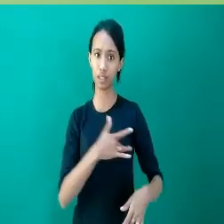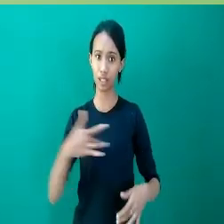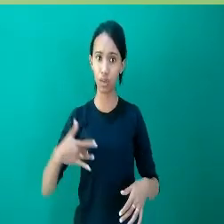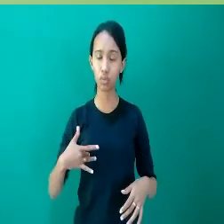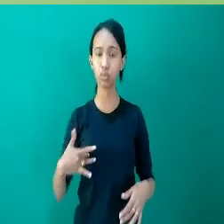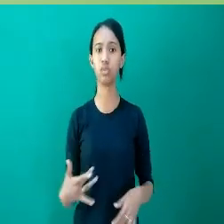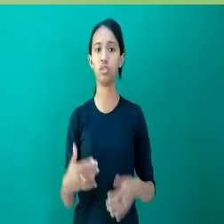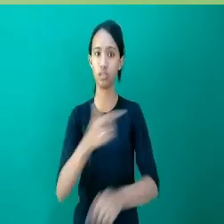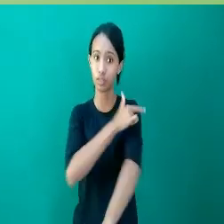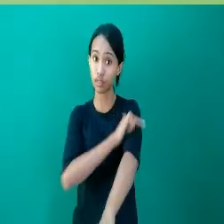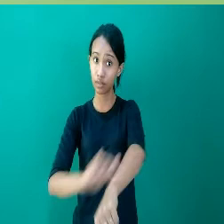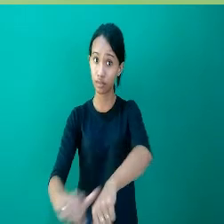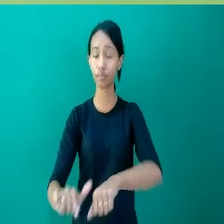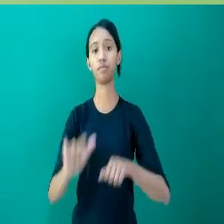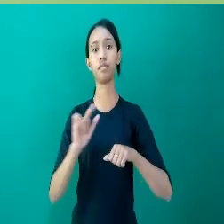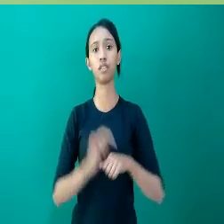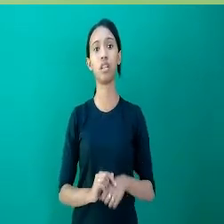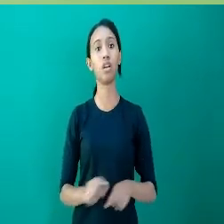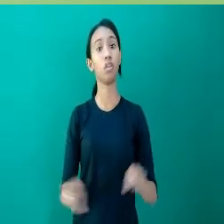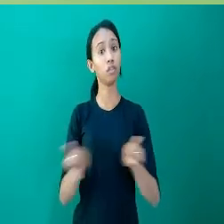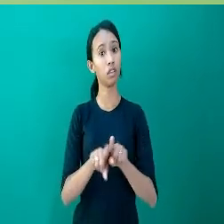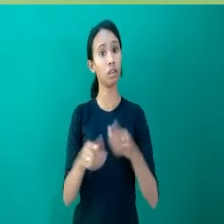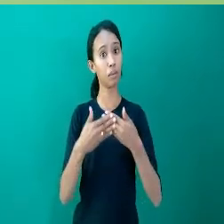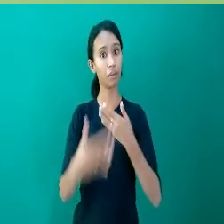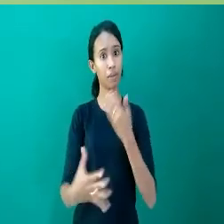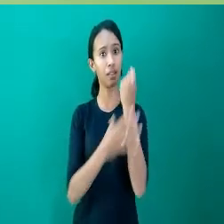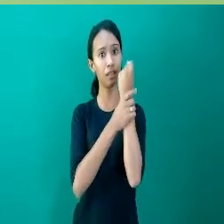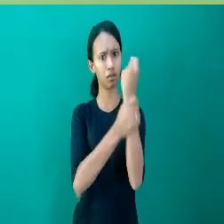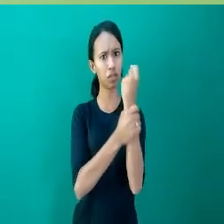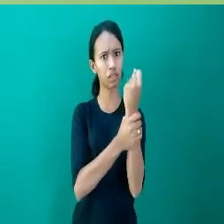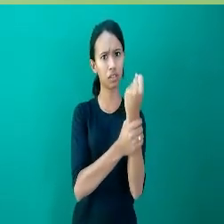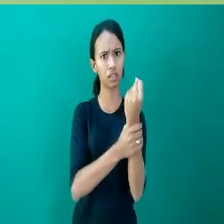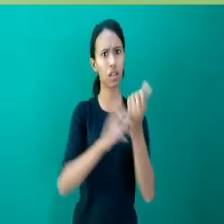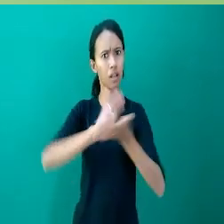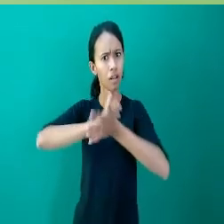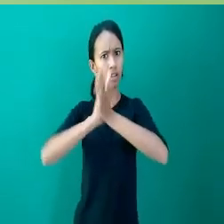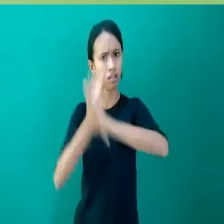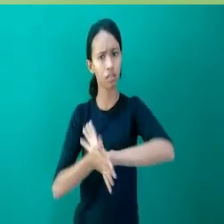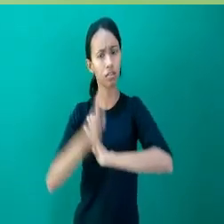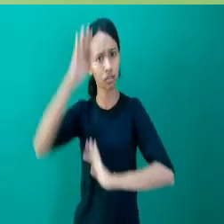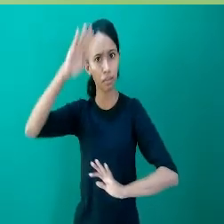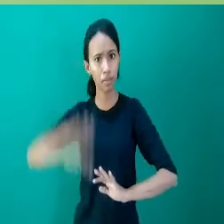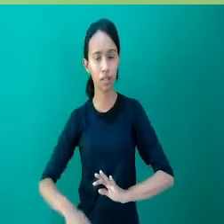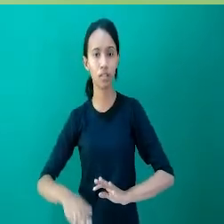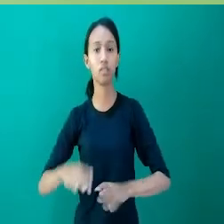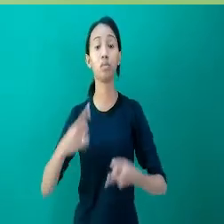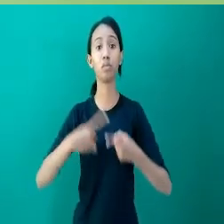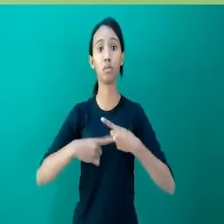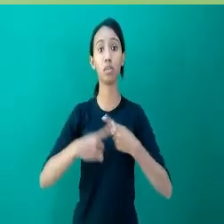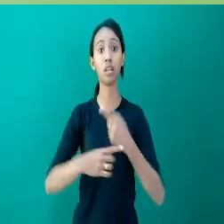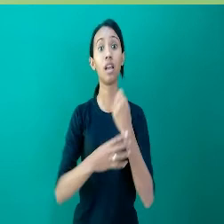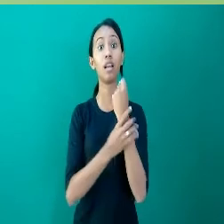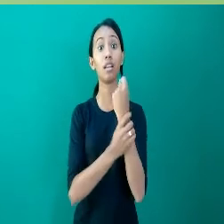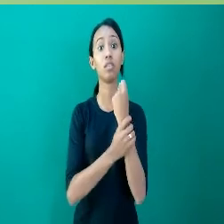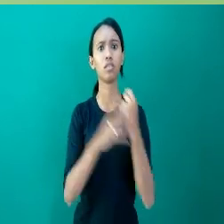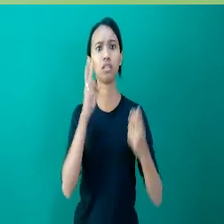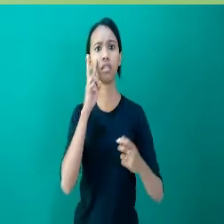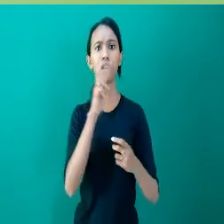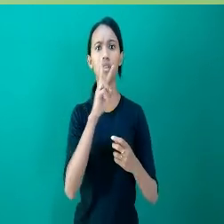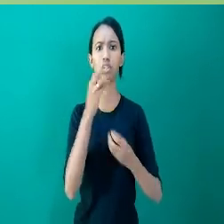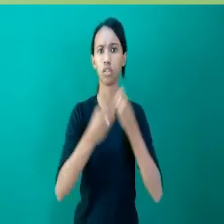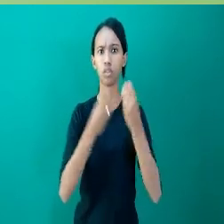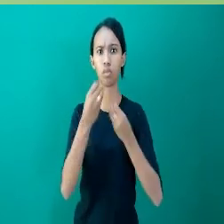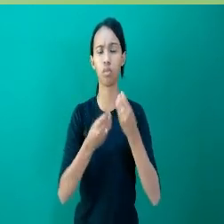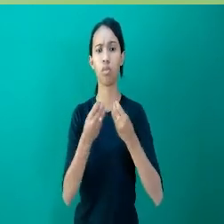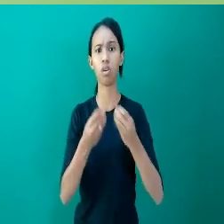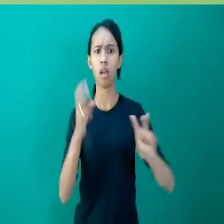vamos ter mais uma segurança menos racista, porque a segurança é vista, né? A